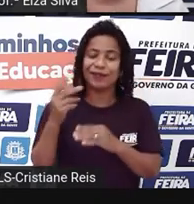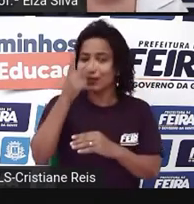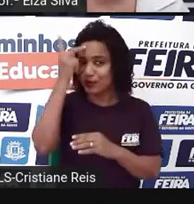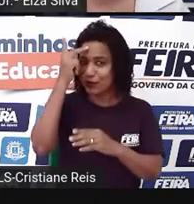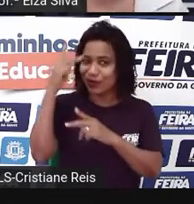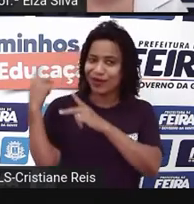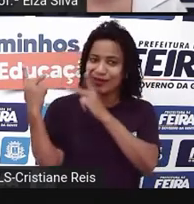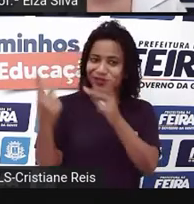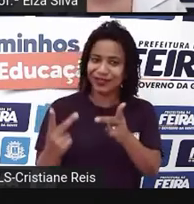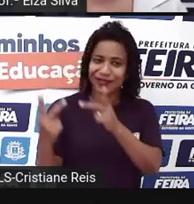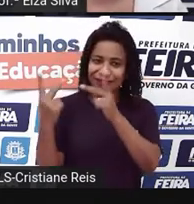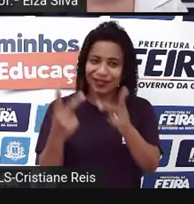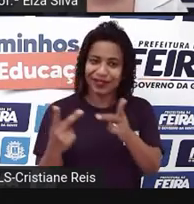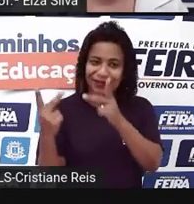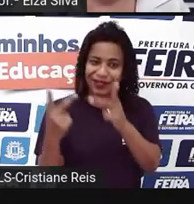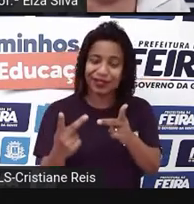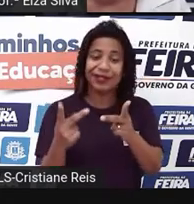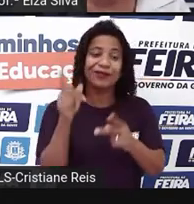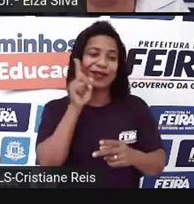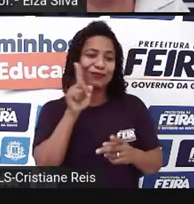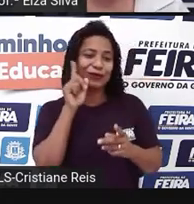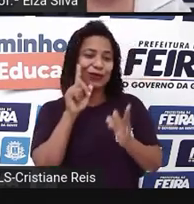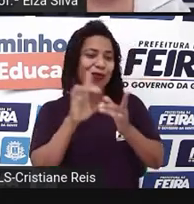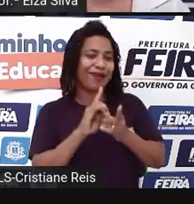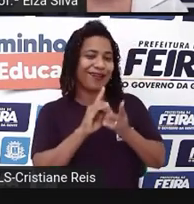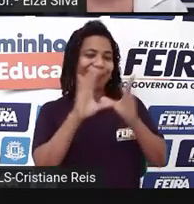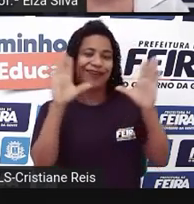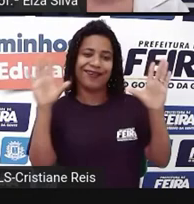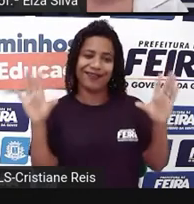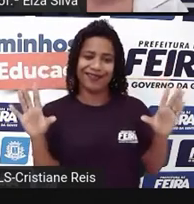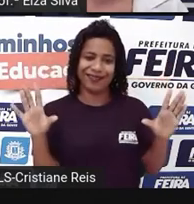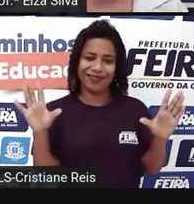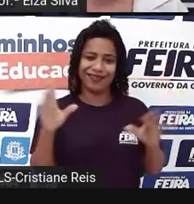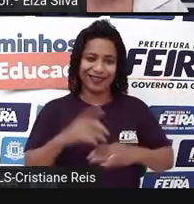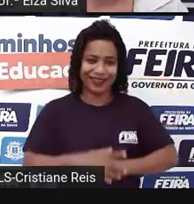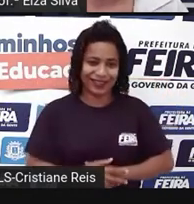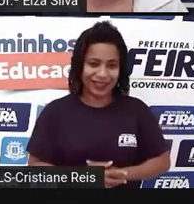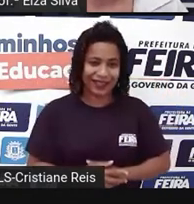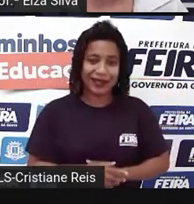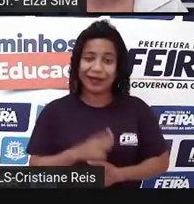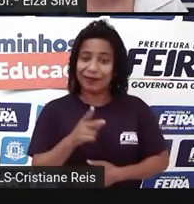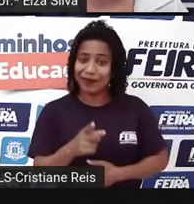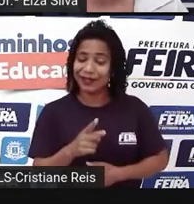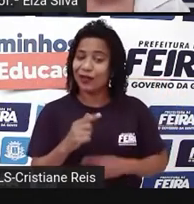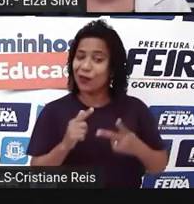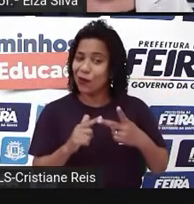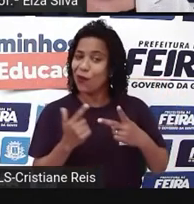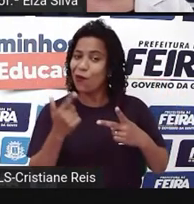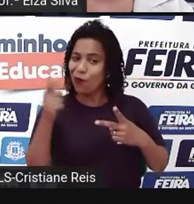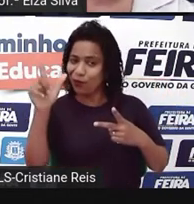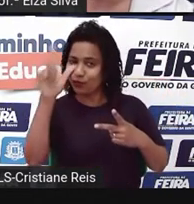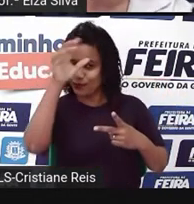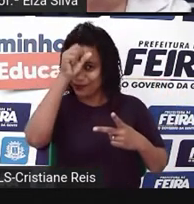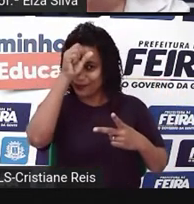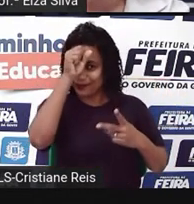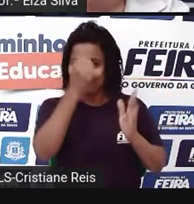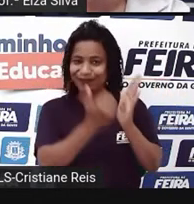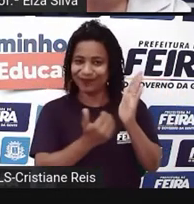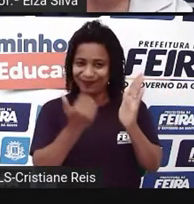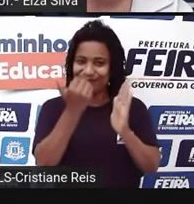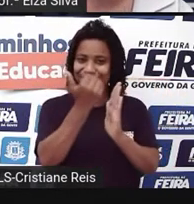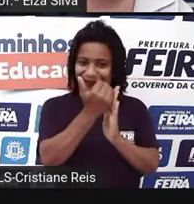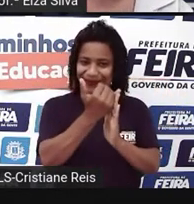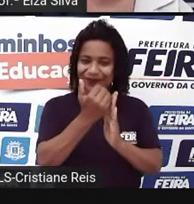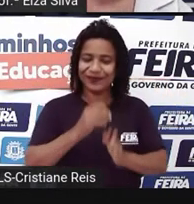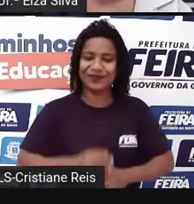Aprenderam um pouco sobre a Estátua da Liberdade, mas nossa aprendizagem não se resume a ela. Ok? Vamos falar um pouco